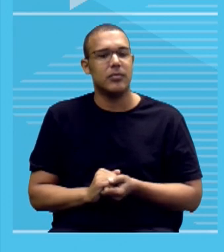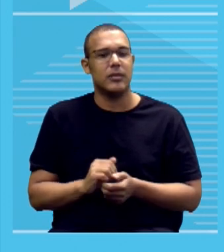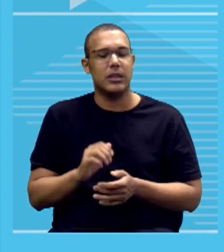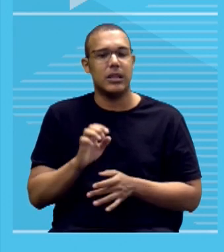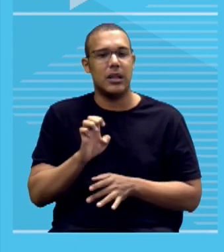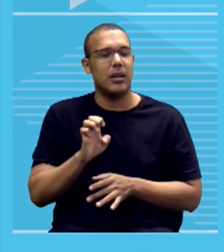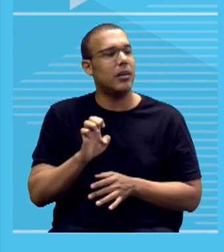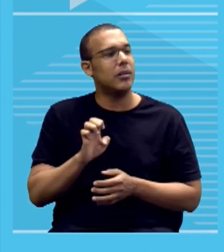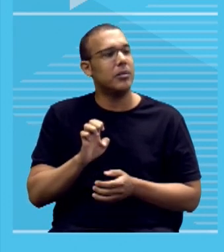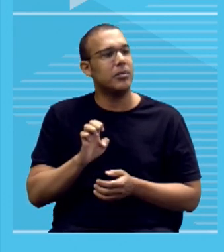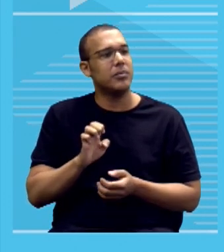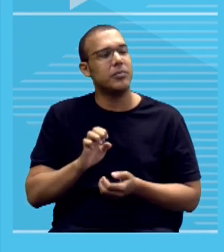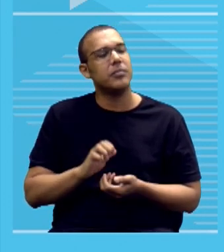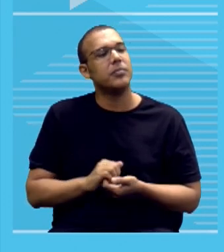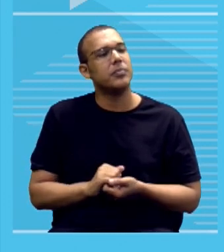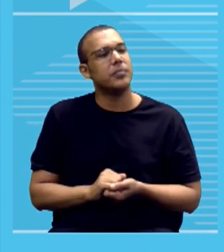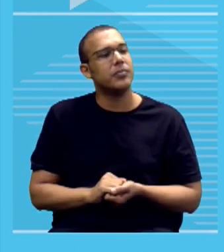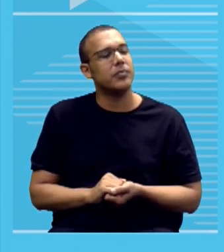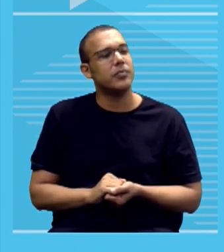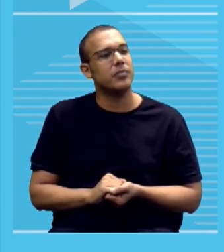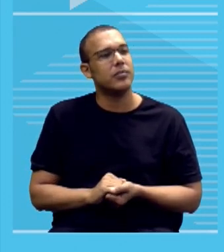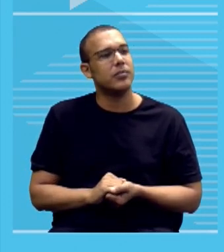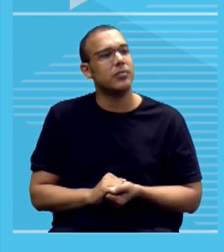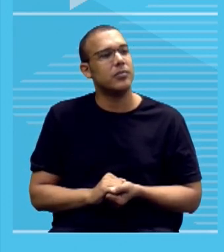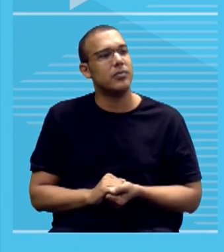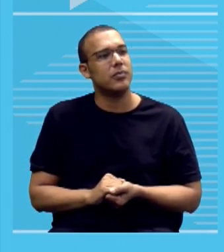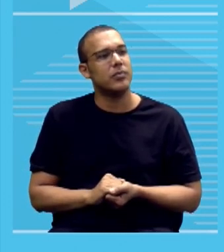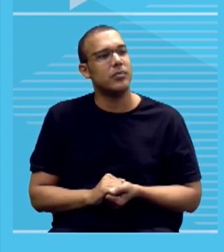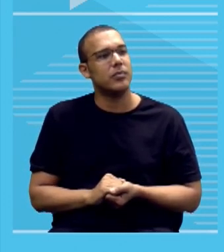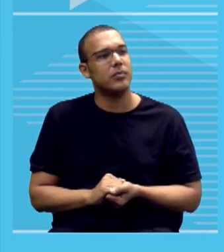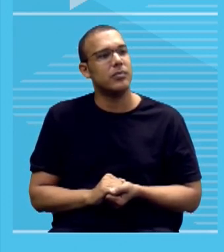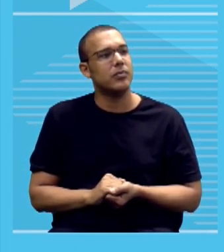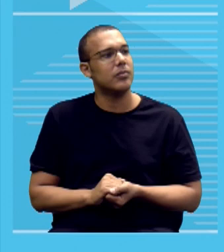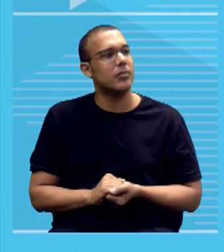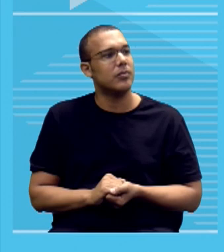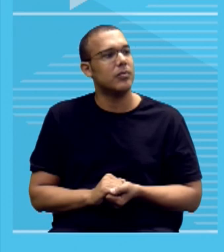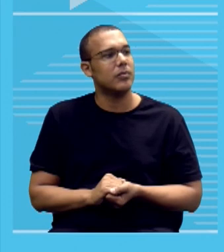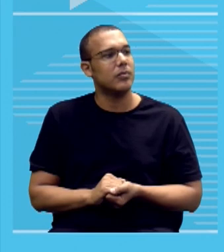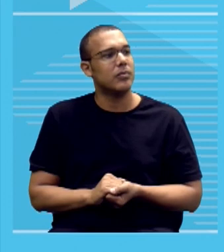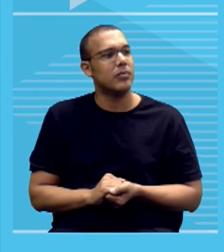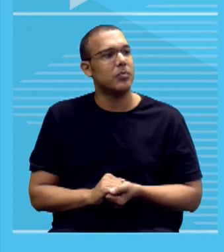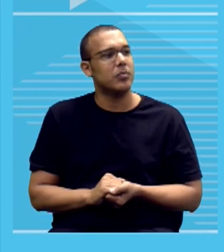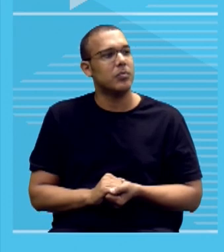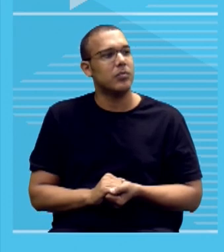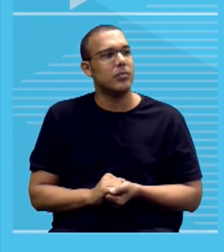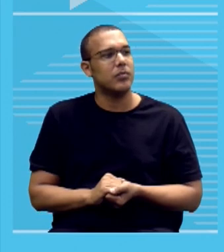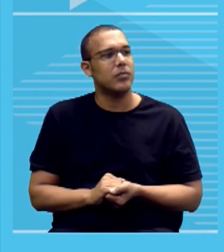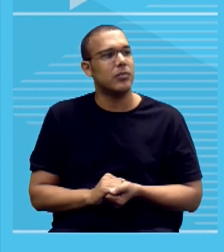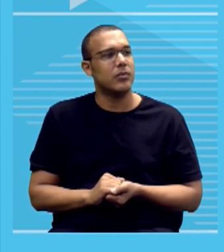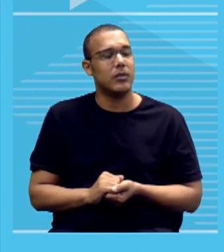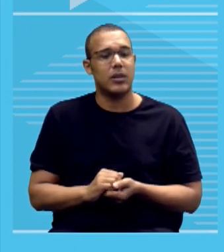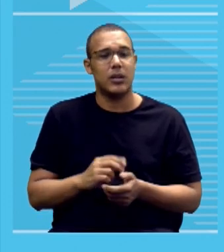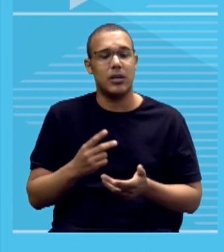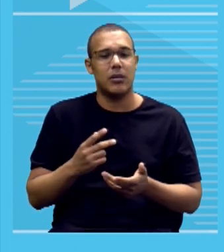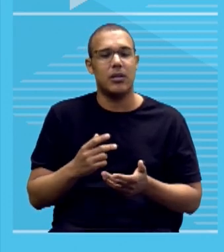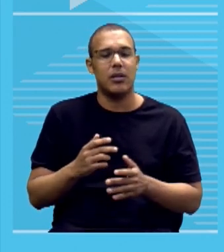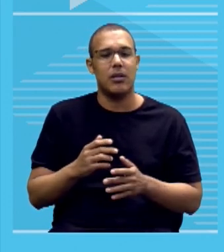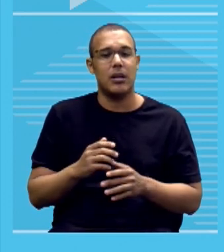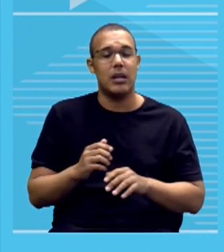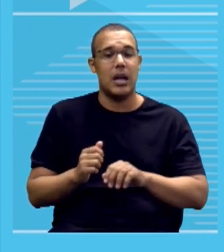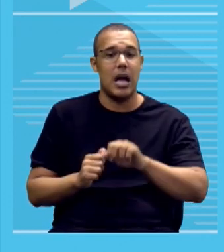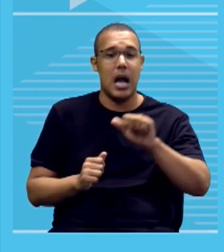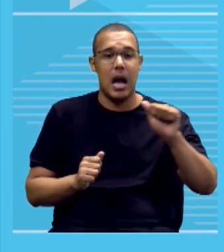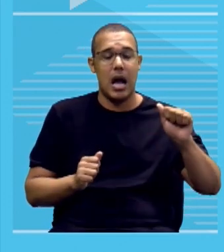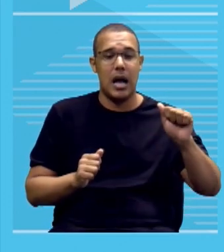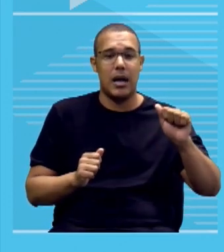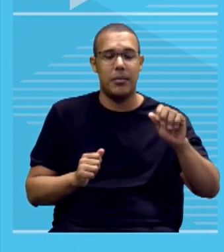E. A curva característica de um receptor é oposta à curva característica de um gerador. Verdadeiro. Ficamos entre letra B e